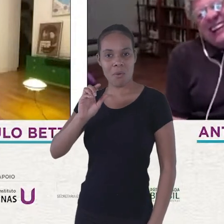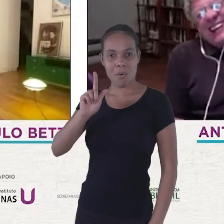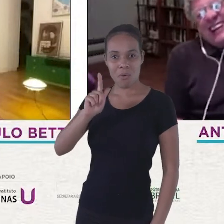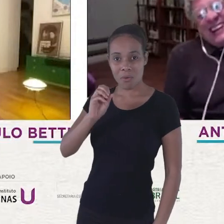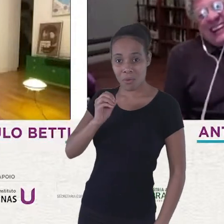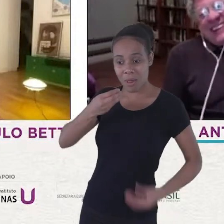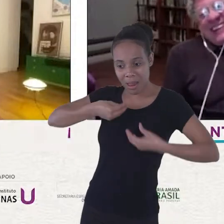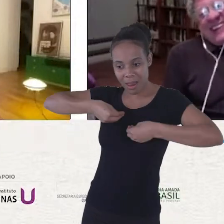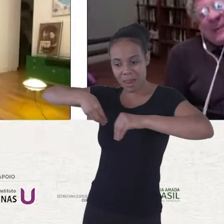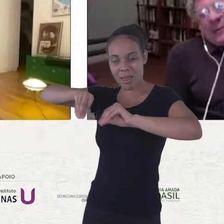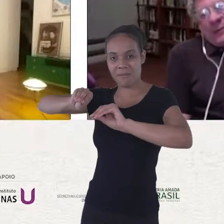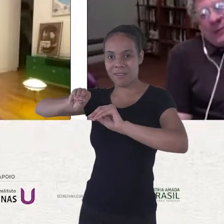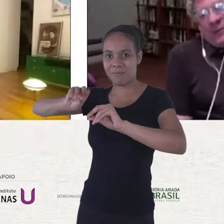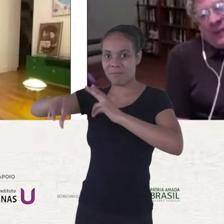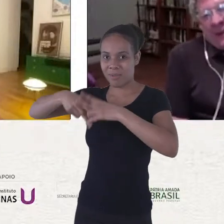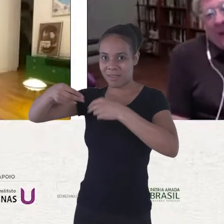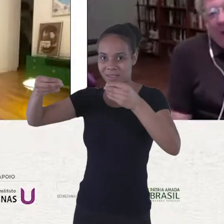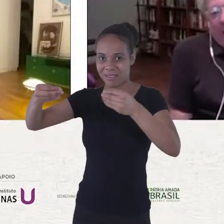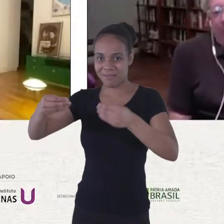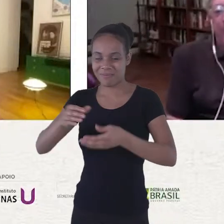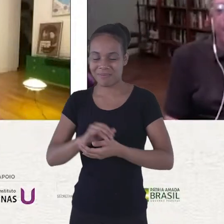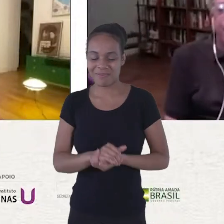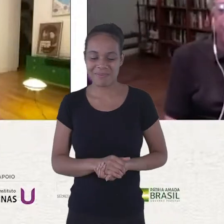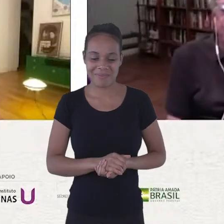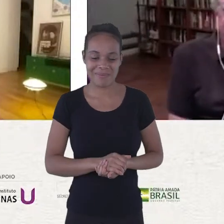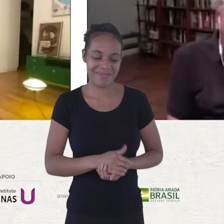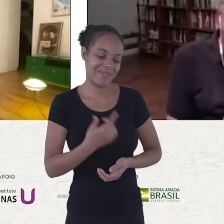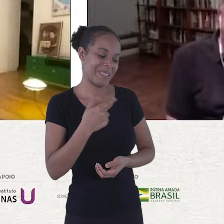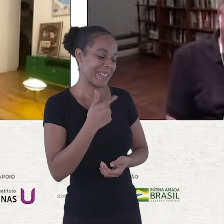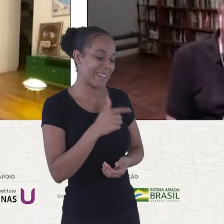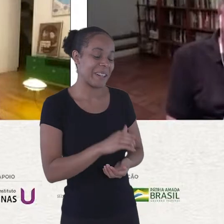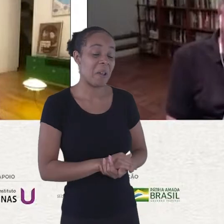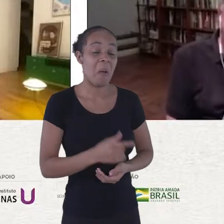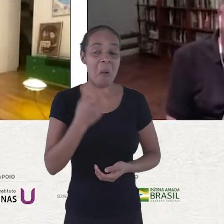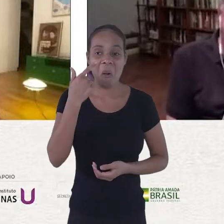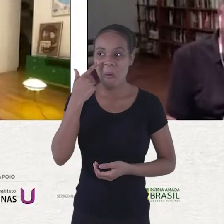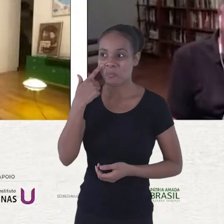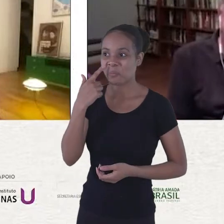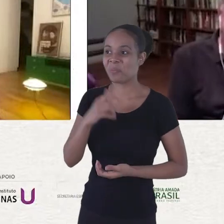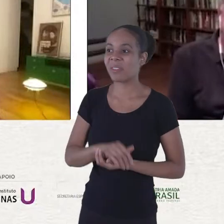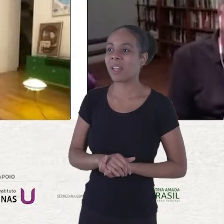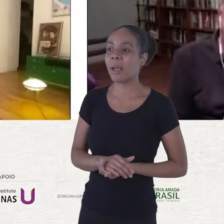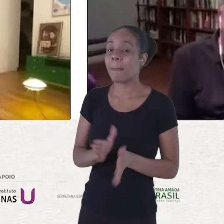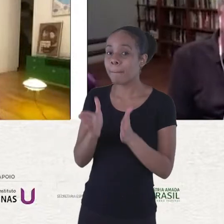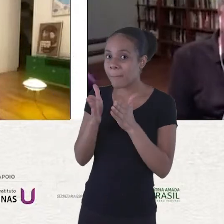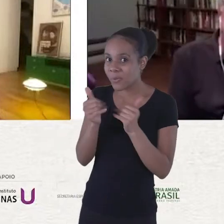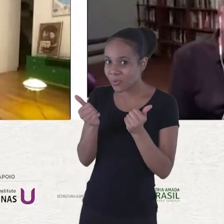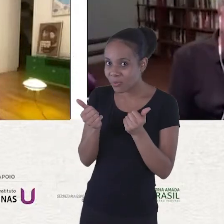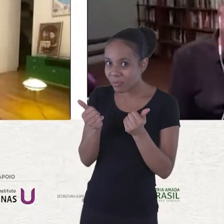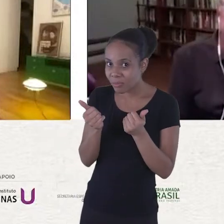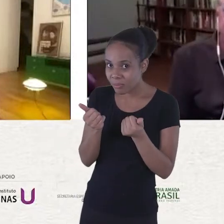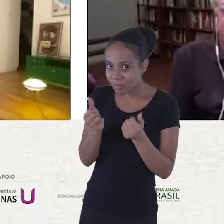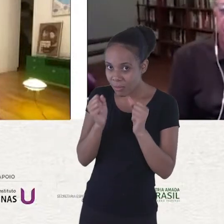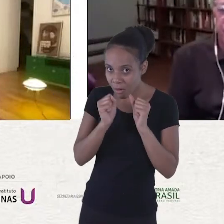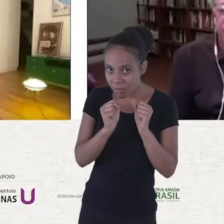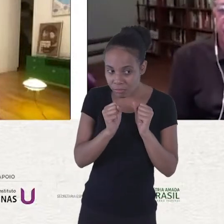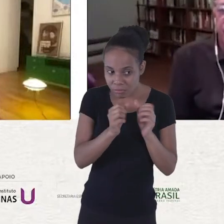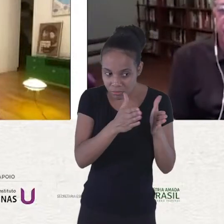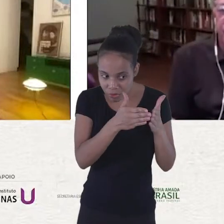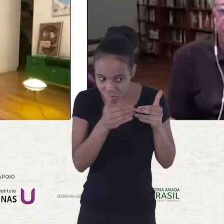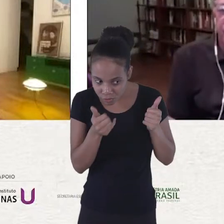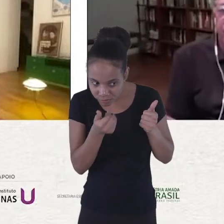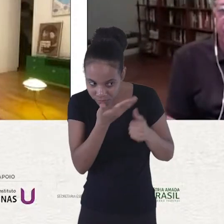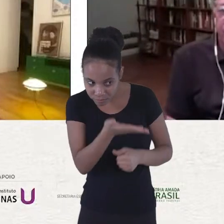Maravilha. Bem, eu queria te fazer um pedido. Posso? Hein, Stepan? Para mim, sim. Eu